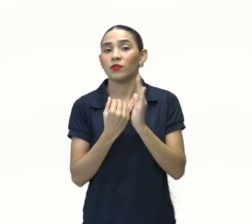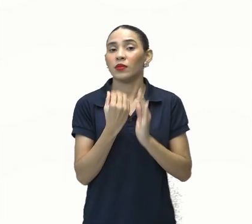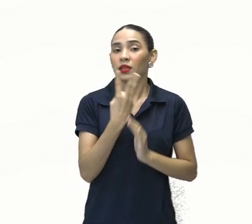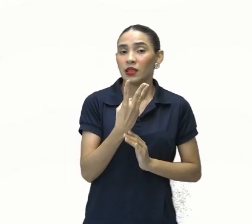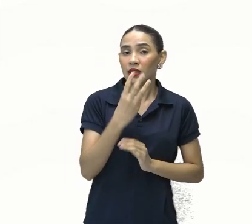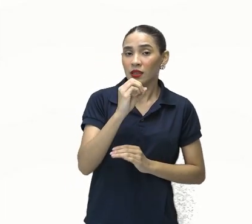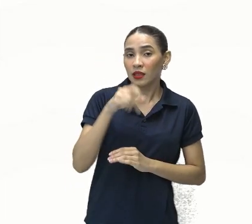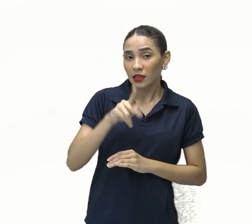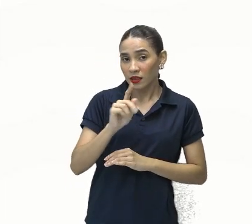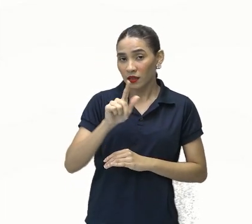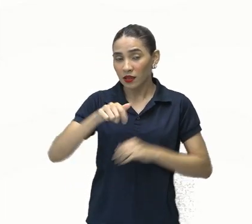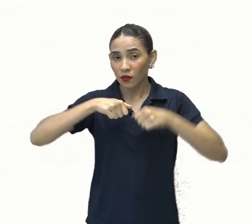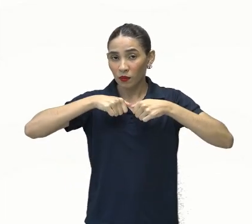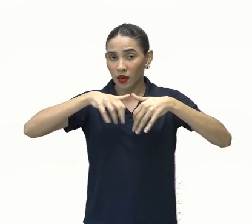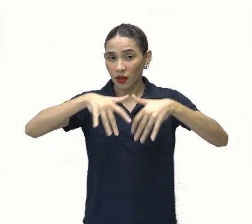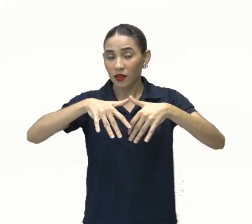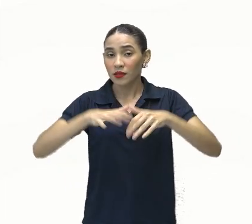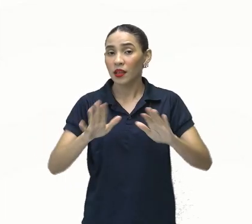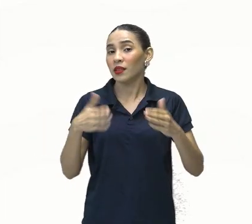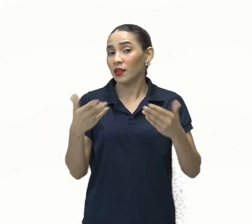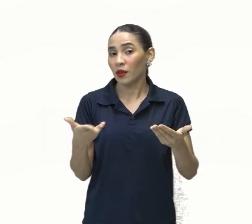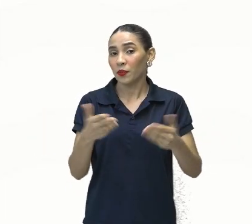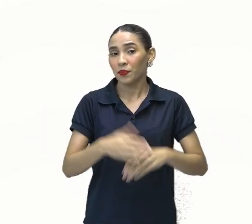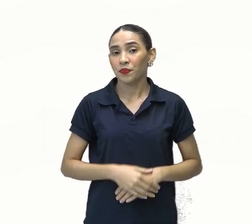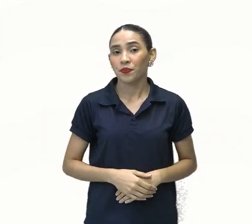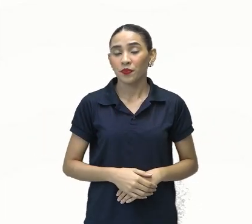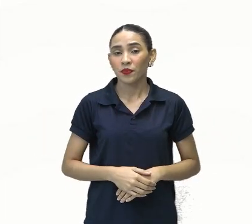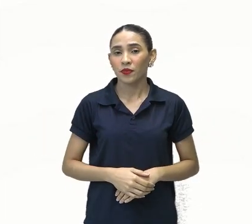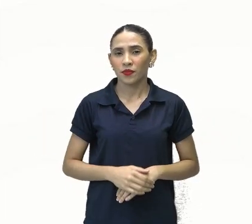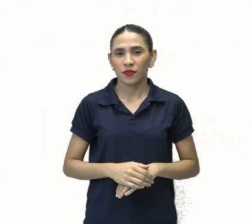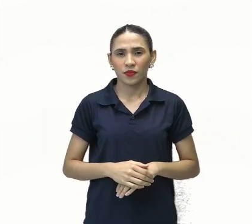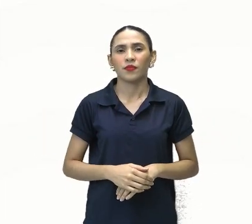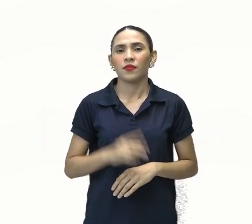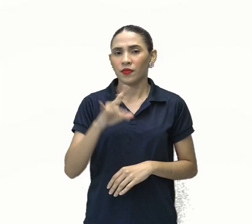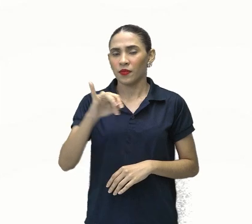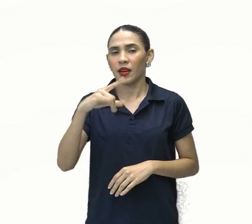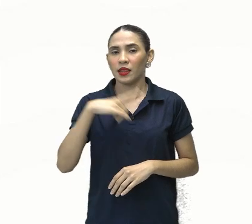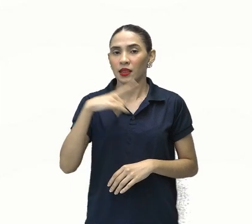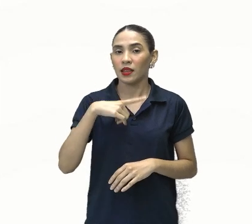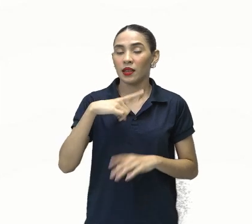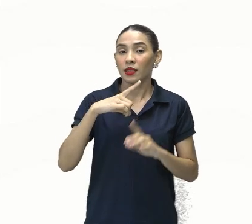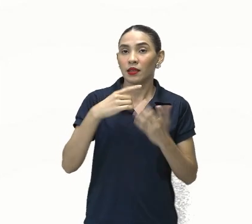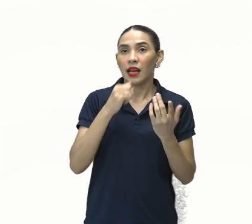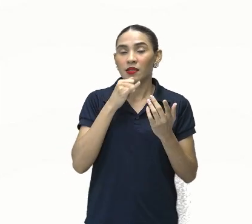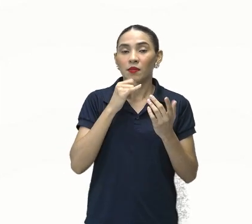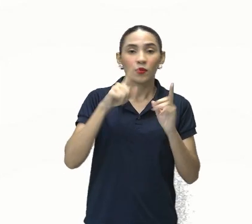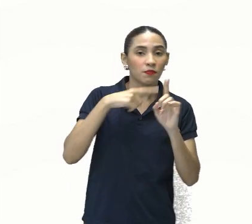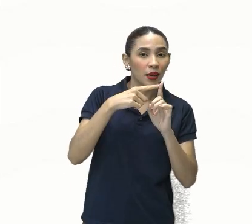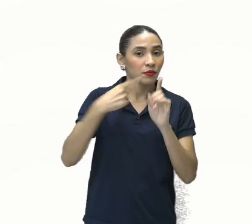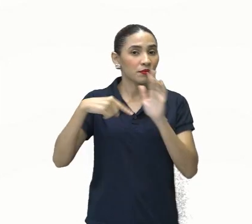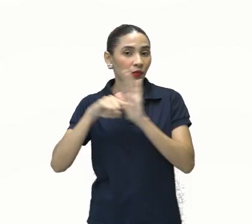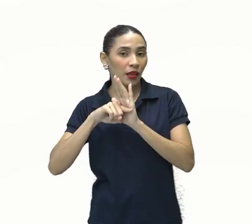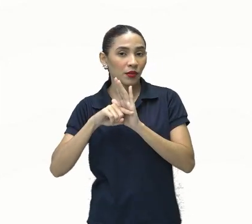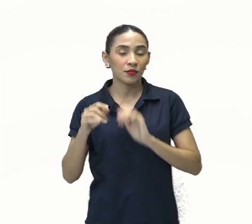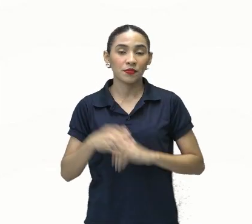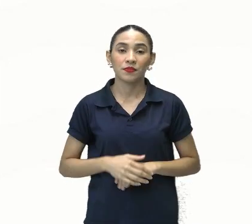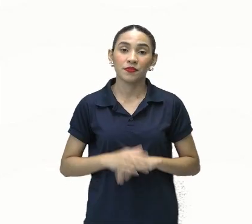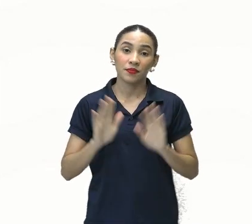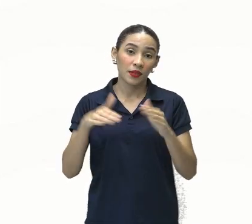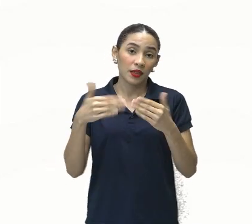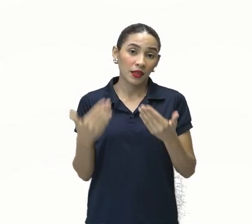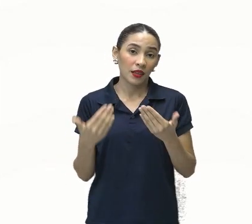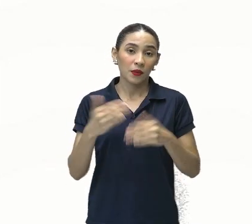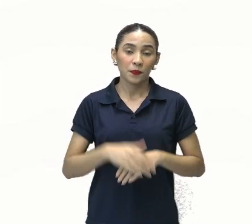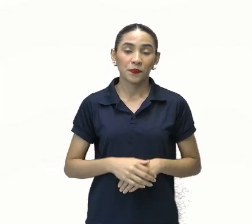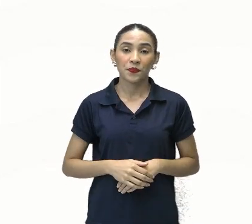de fertilizante? E aí, pessoal? Será que eu vou ter mais ou menos? Para